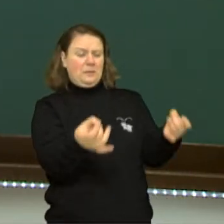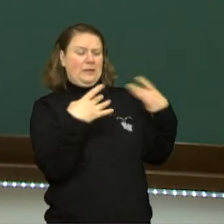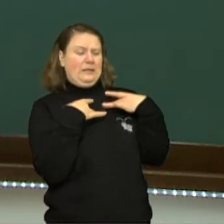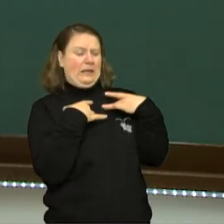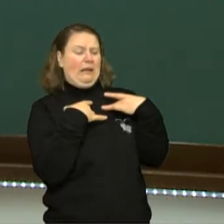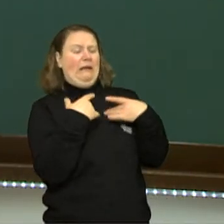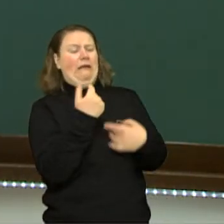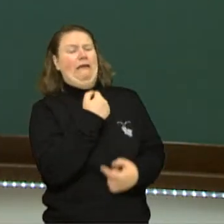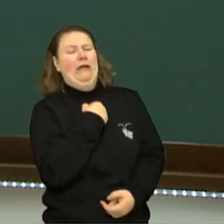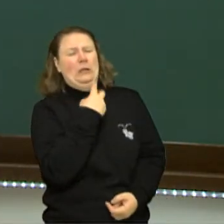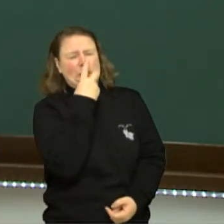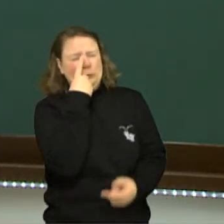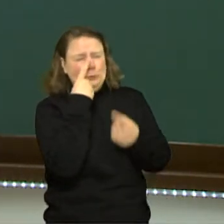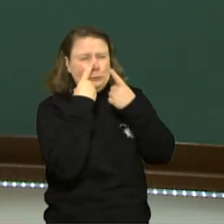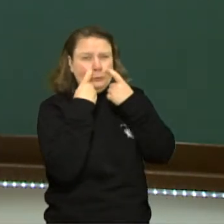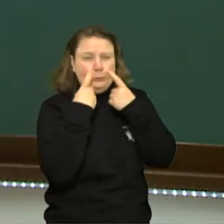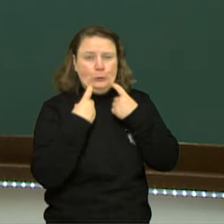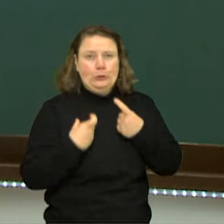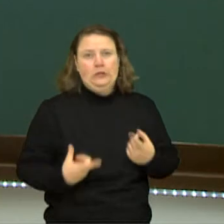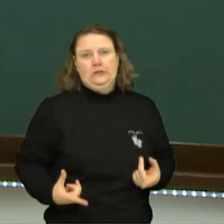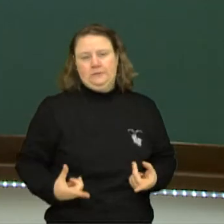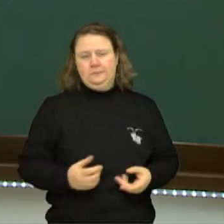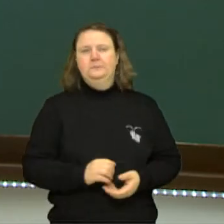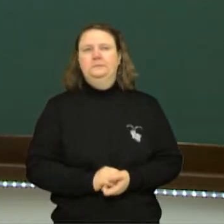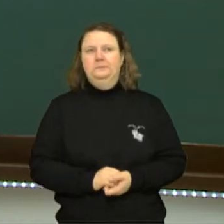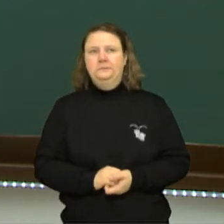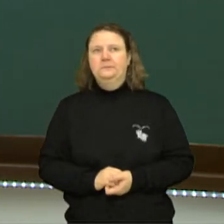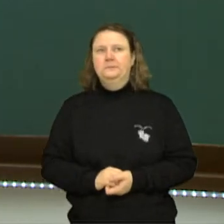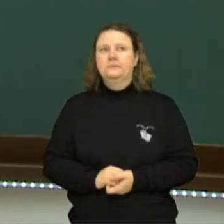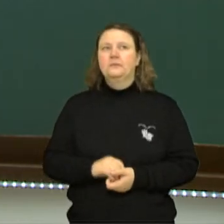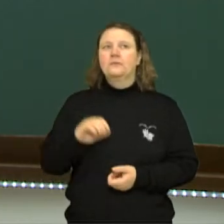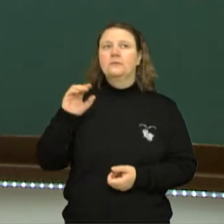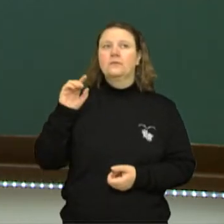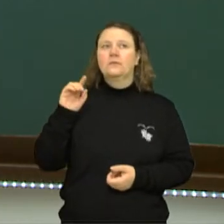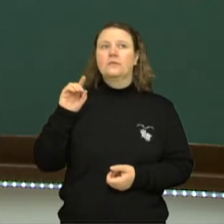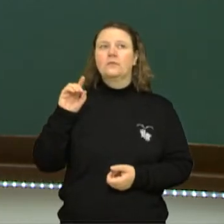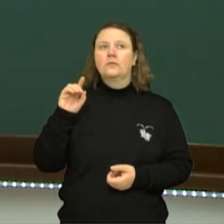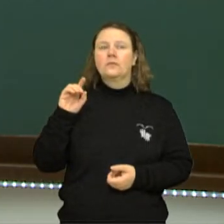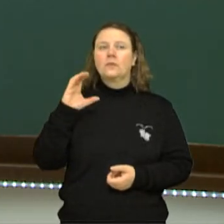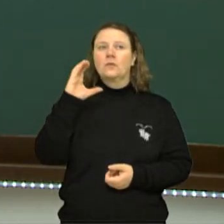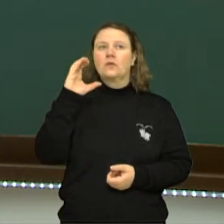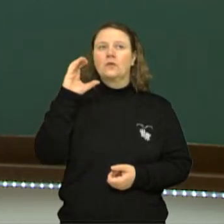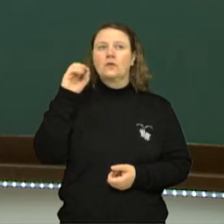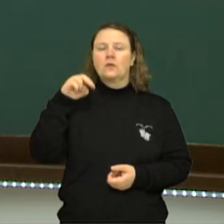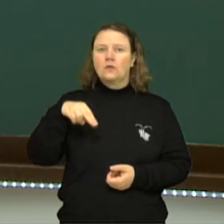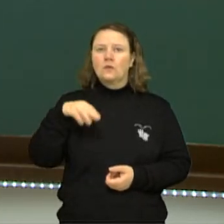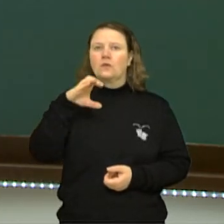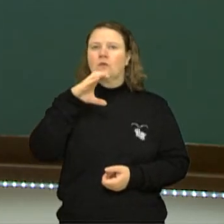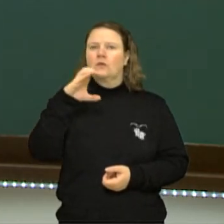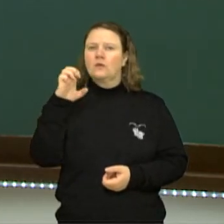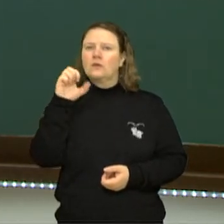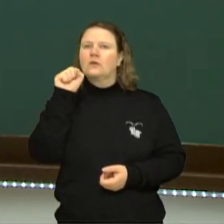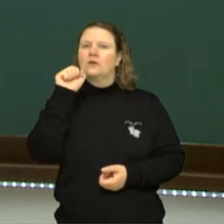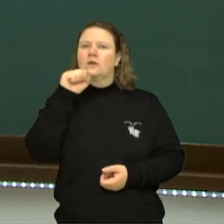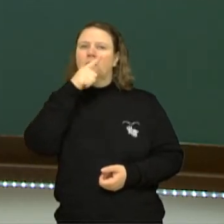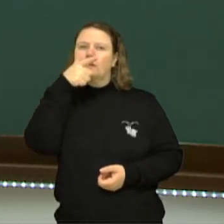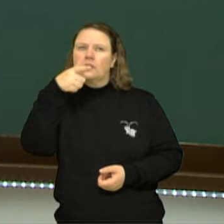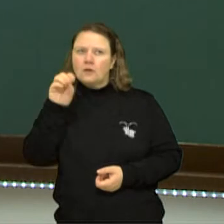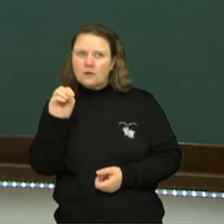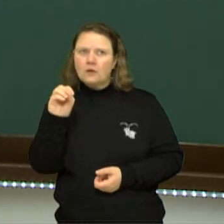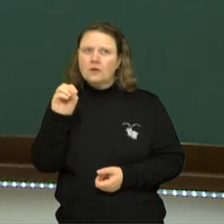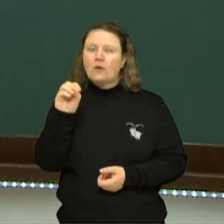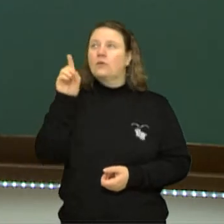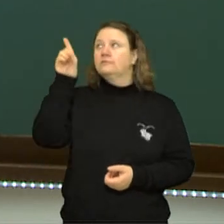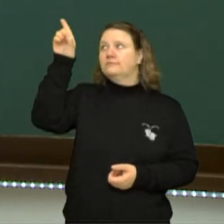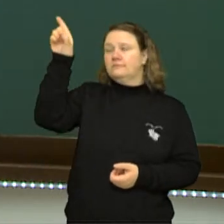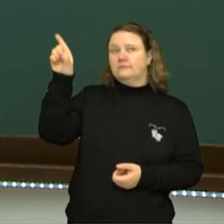Então a ideia de condição ali. Unless, que é a menos que, né? I'll go to the party unless you don't go, né?